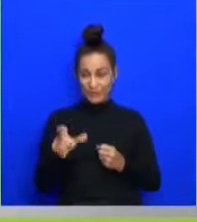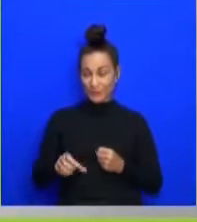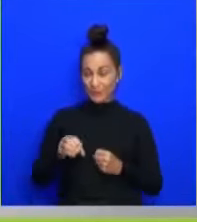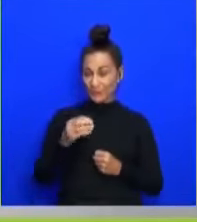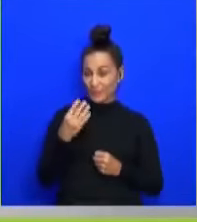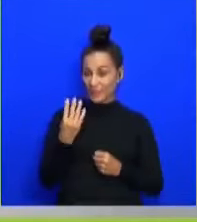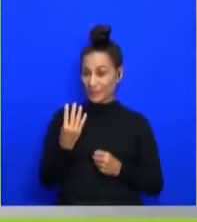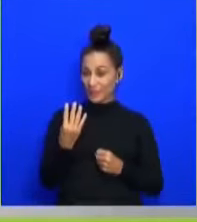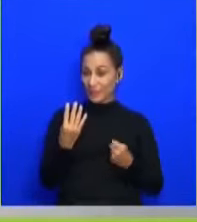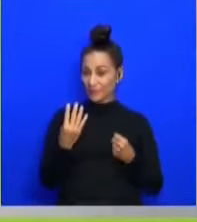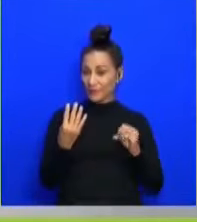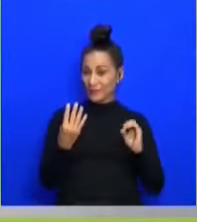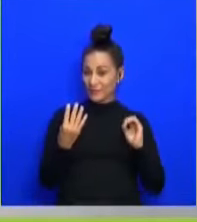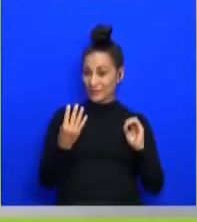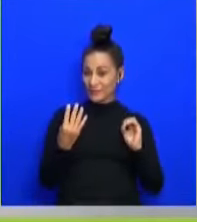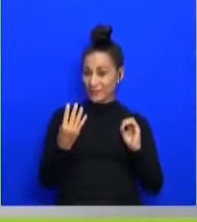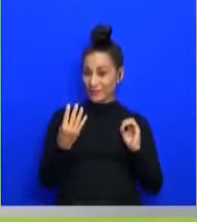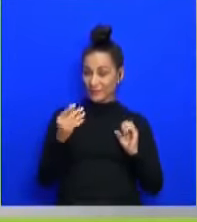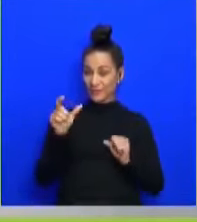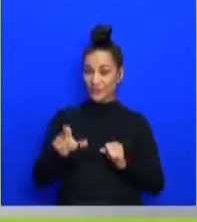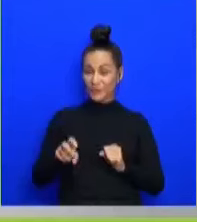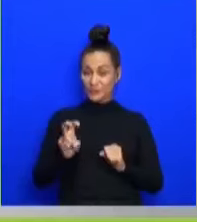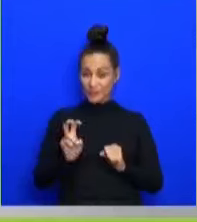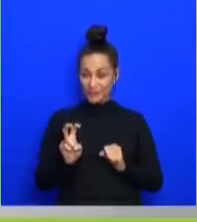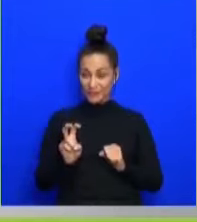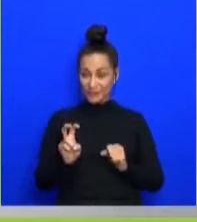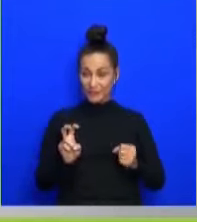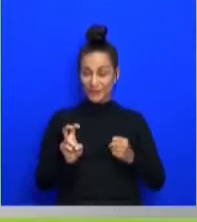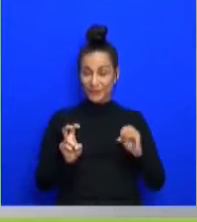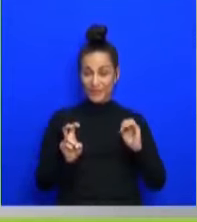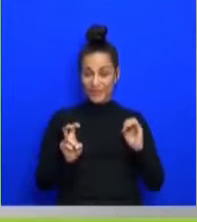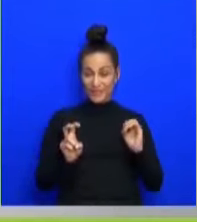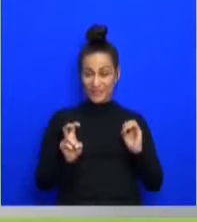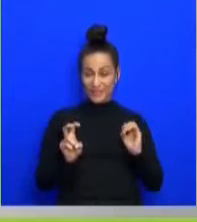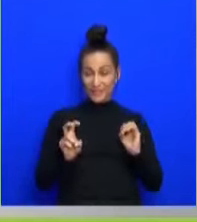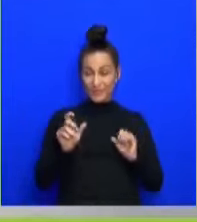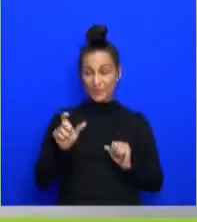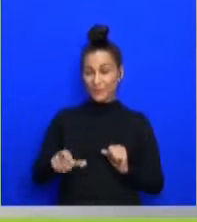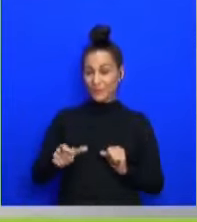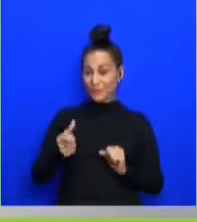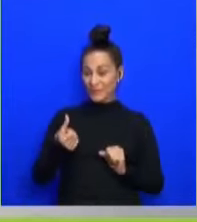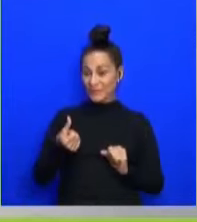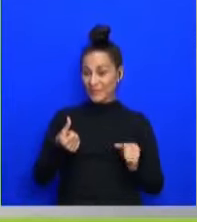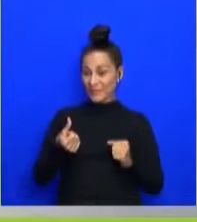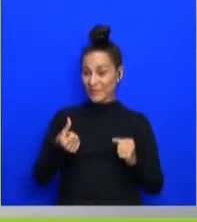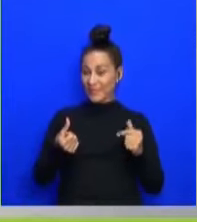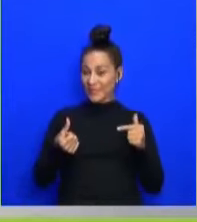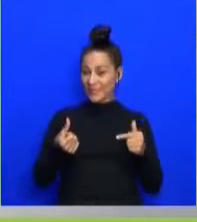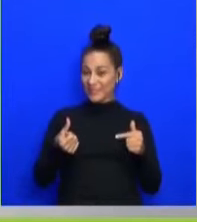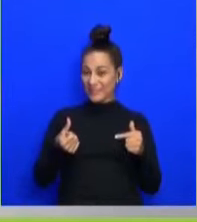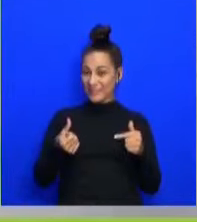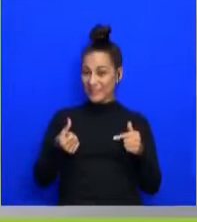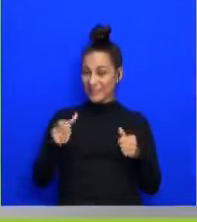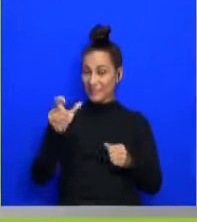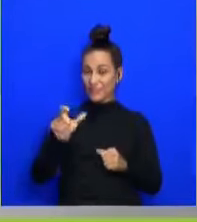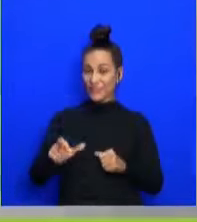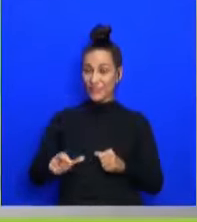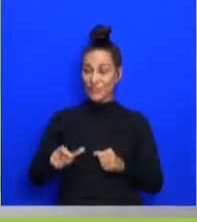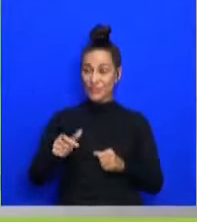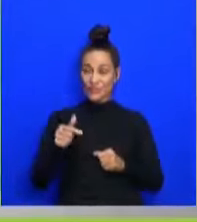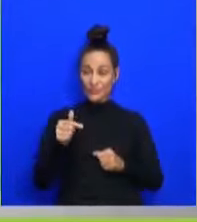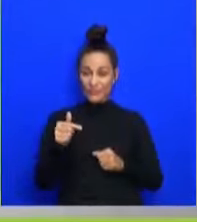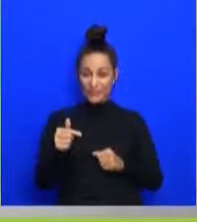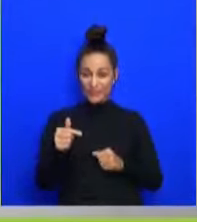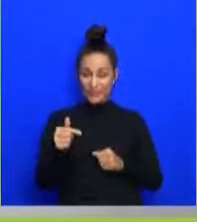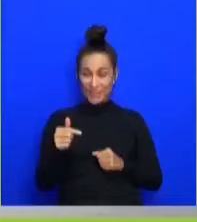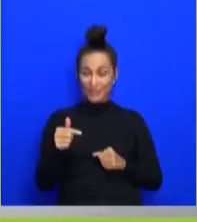Coluna 4, 0. Coluna 5, 0. Coluna 6, 7. E coluna